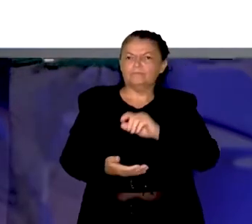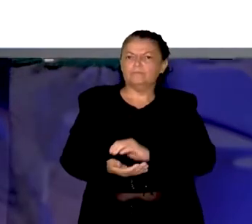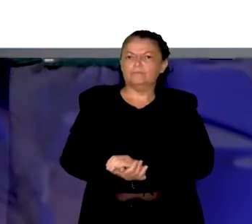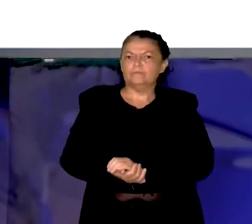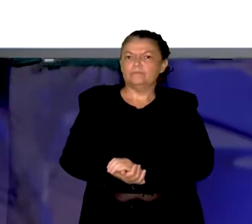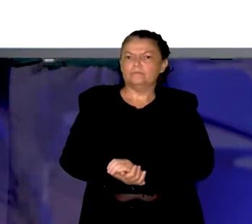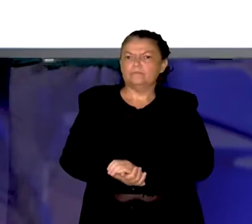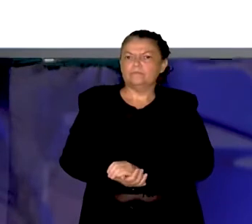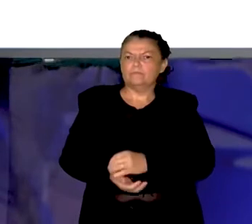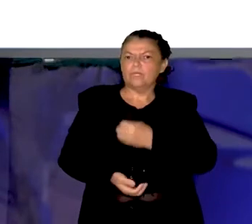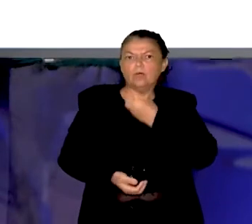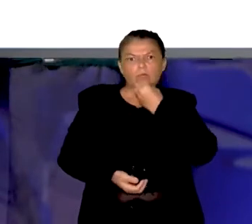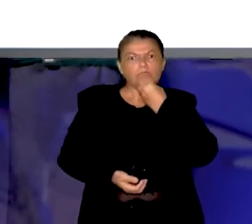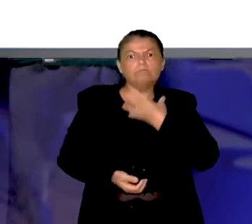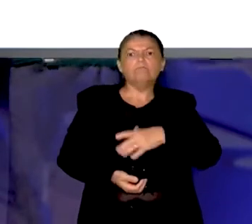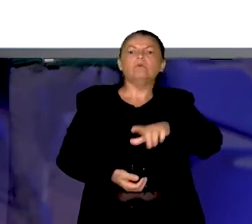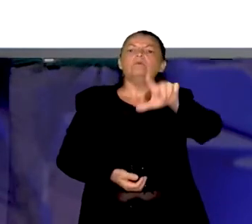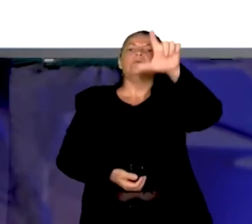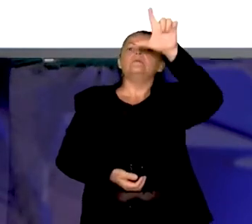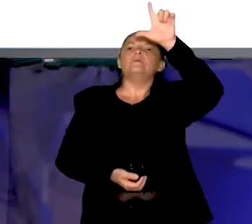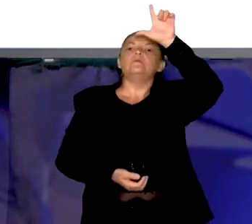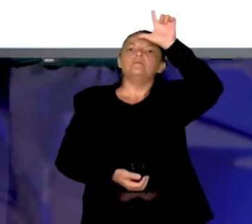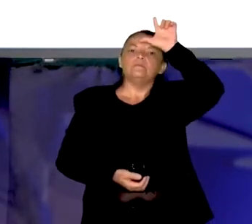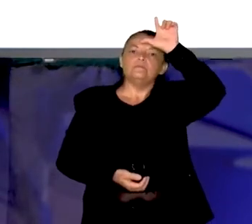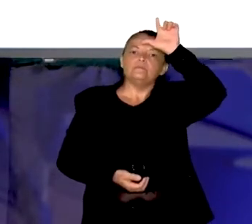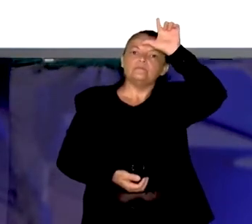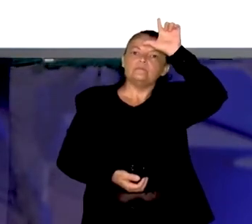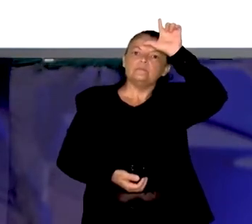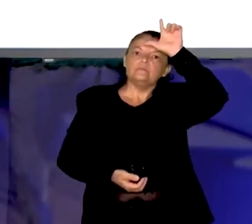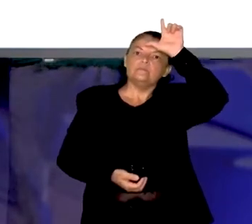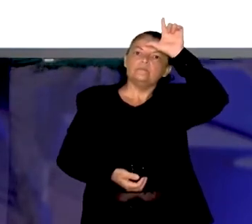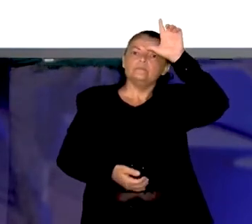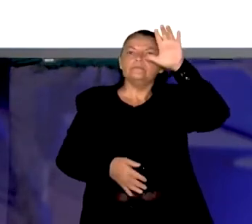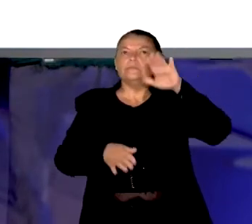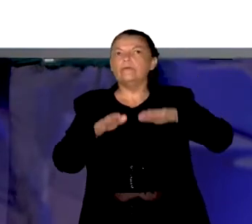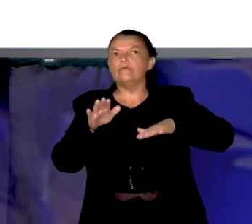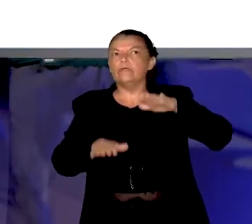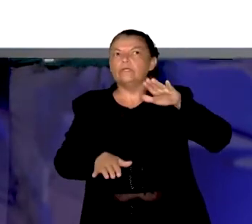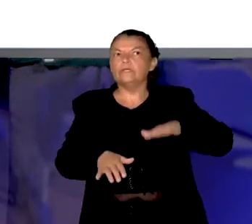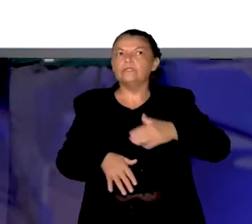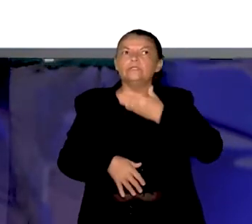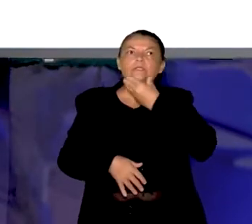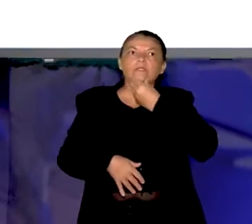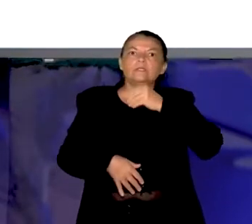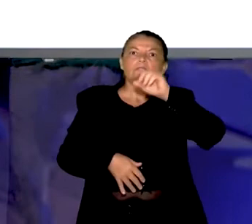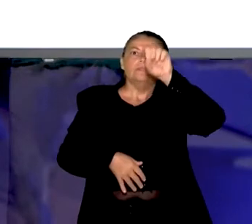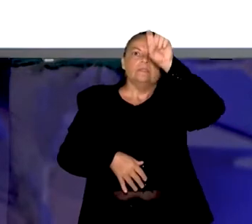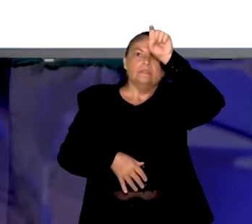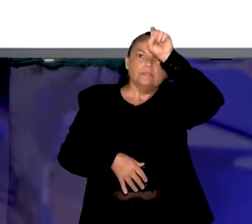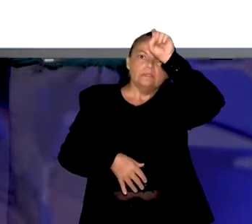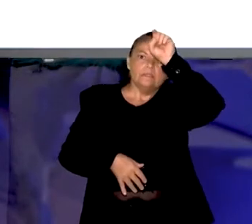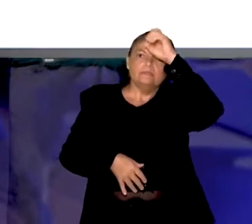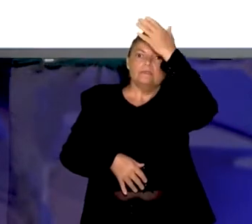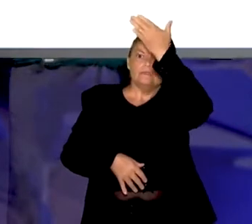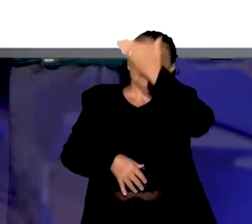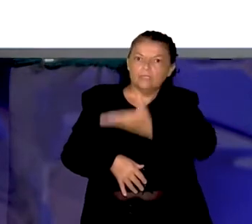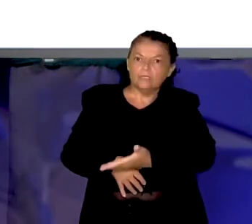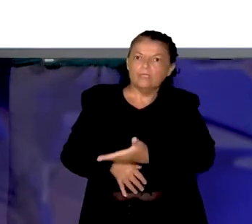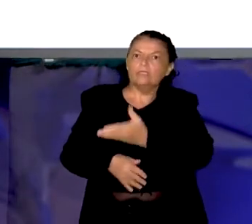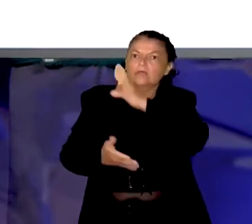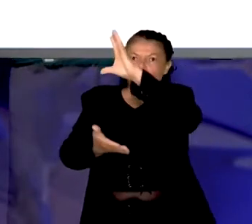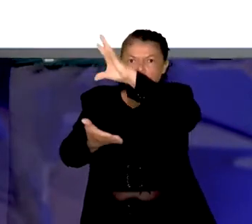O bom líder, e talvez o Zumbi dos Palmares, a gente sim o classifica como uma destas